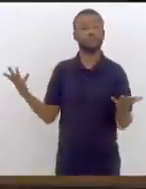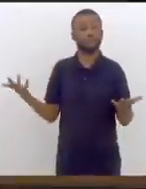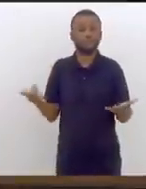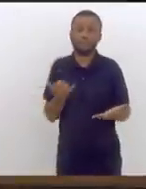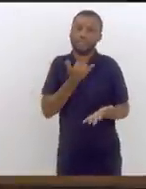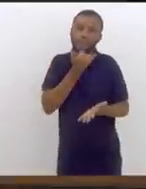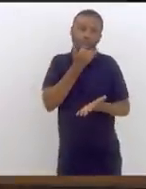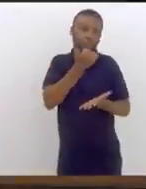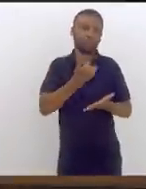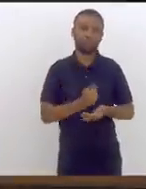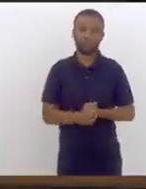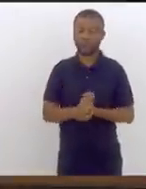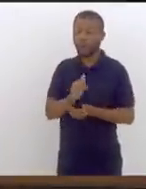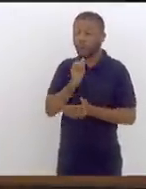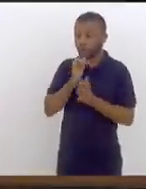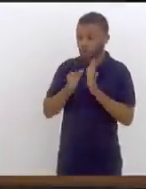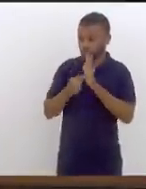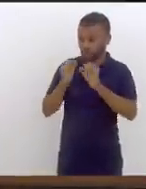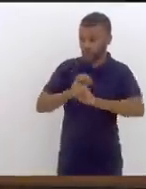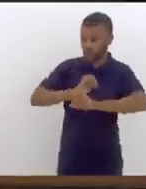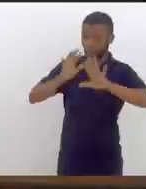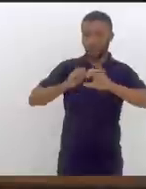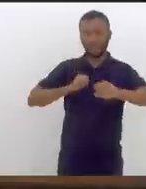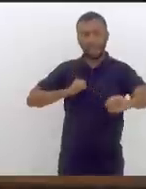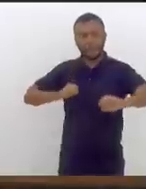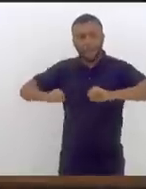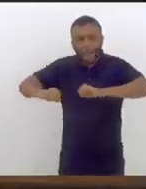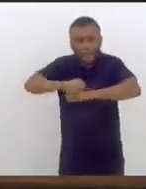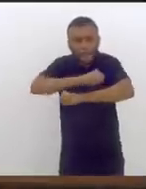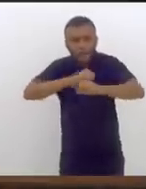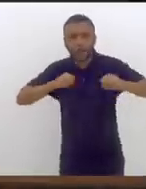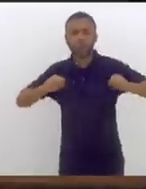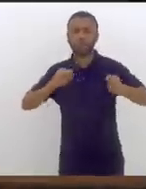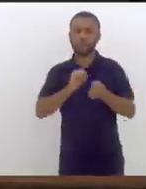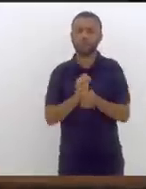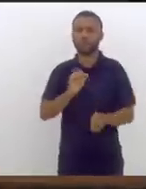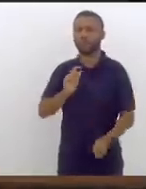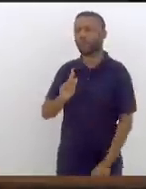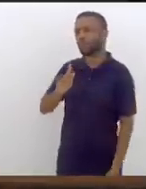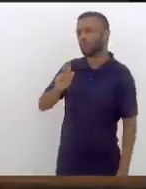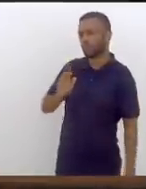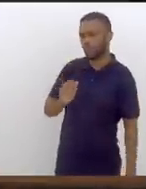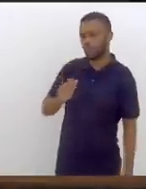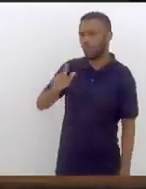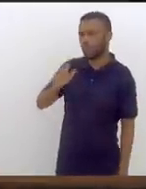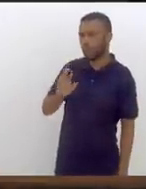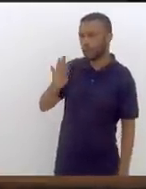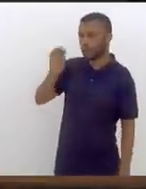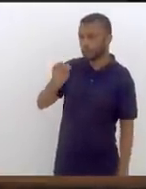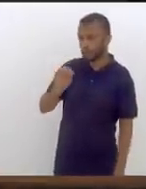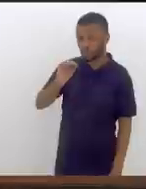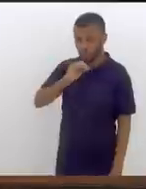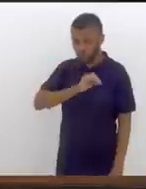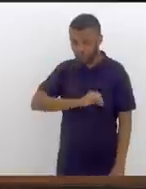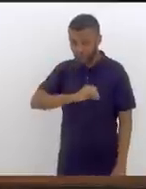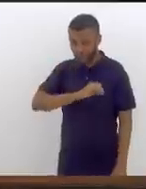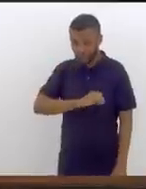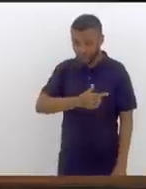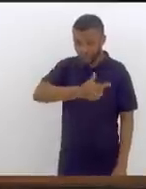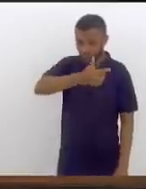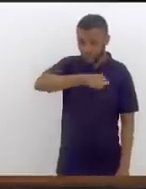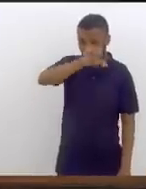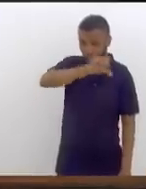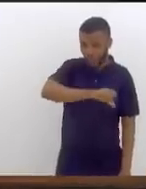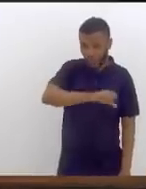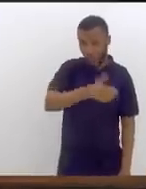um exemplo que eu vou dar para o senhor aqui claro uma luta que nós travamos aqui Gualberto nós temos hoje nós estamos no segundo pior salário do Brasil e hoje nós